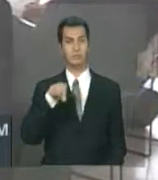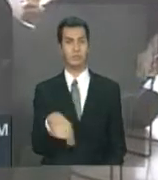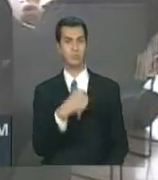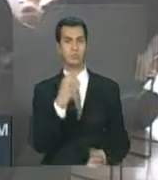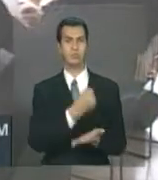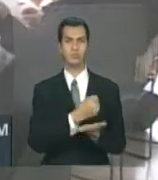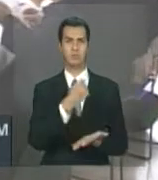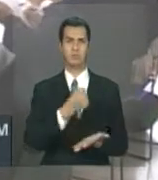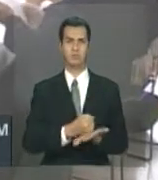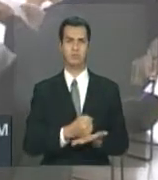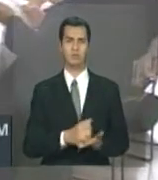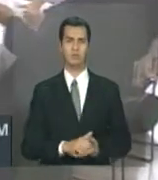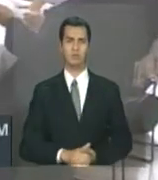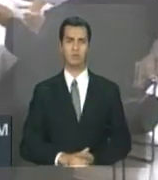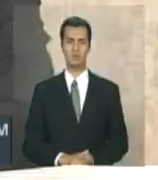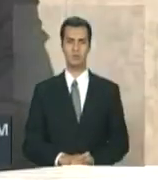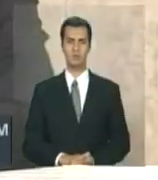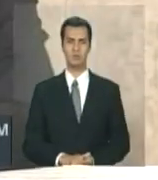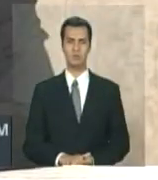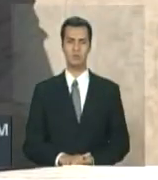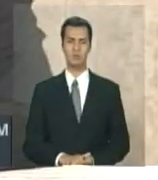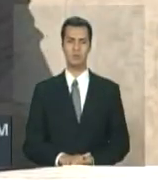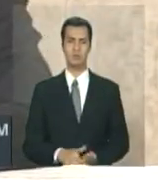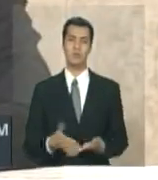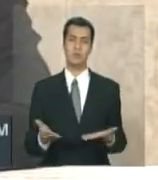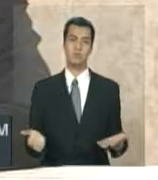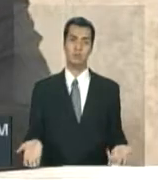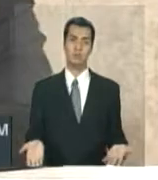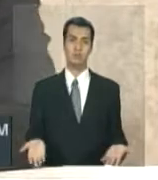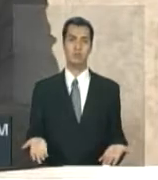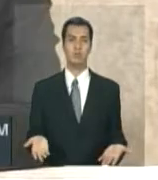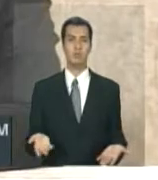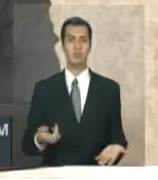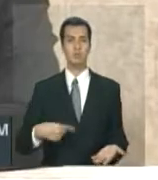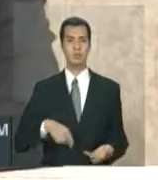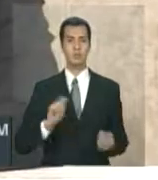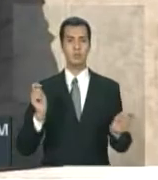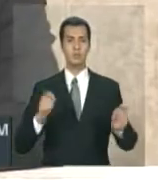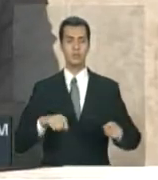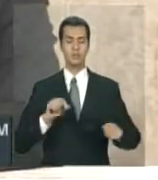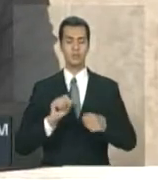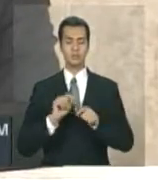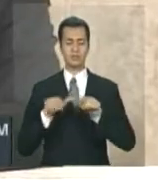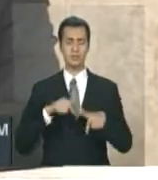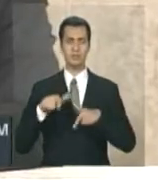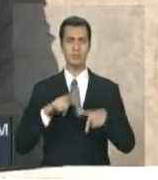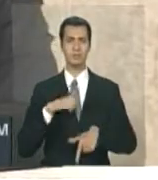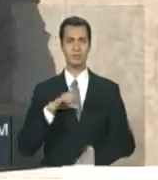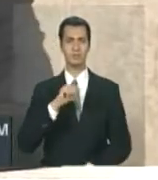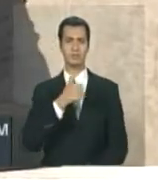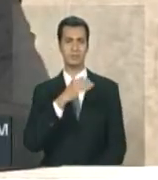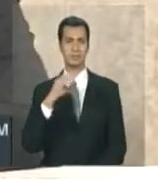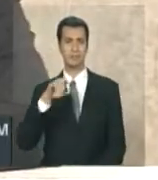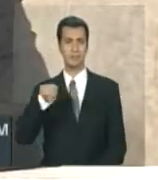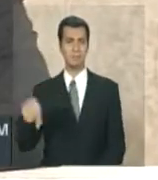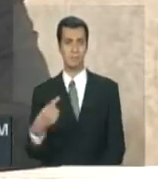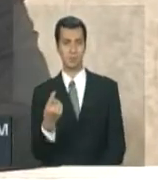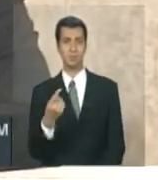Então, digamos, um número plausível de ser trabalhado é os 100 mil, se tão rapidamente, nesses últimos